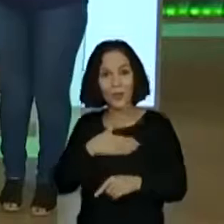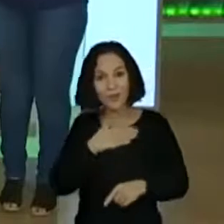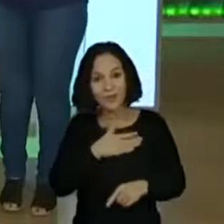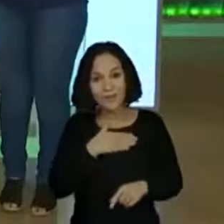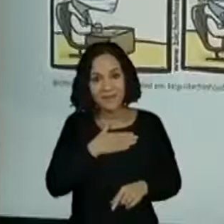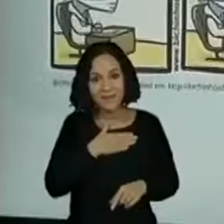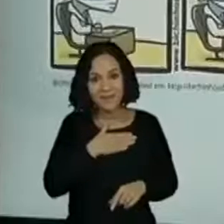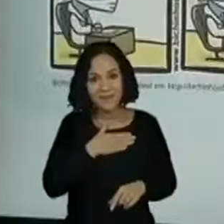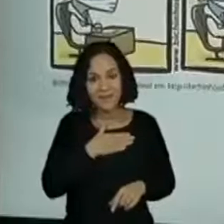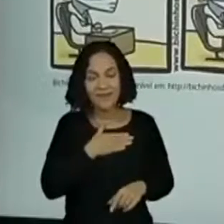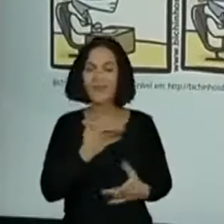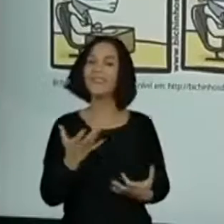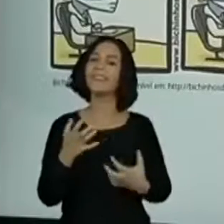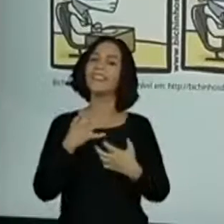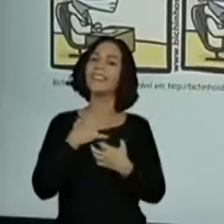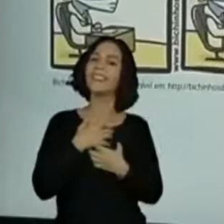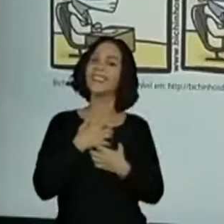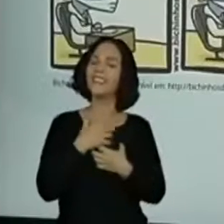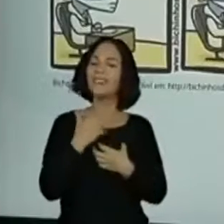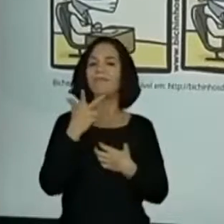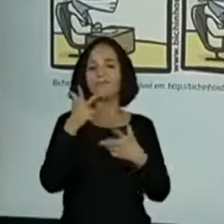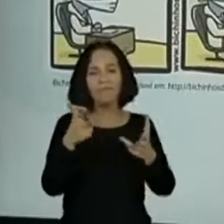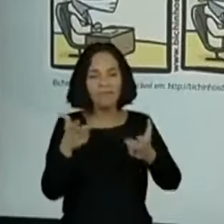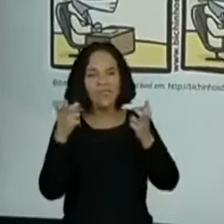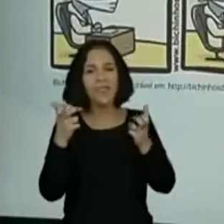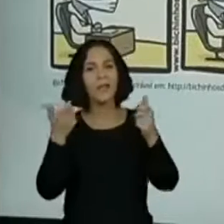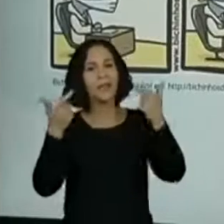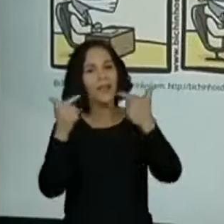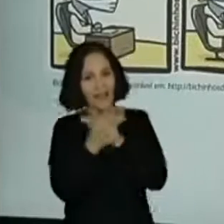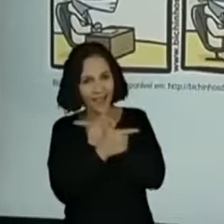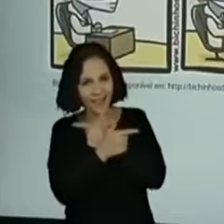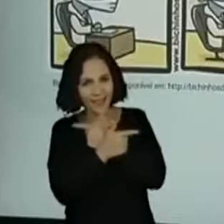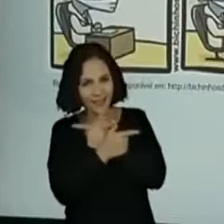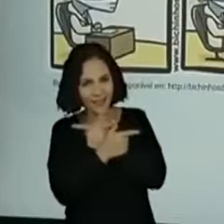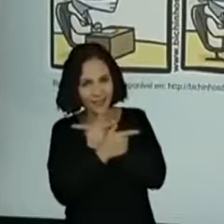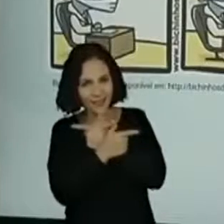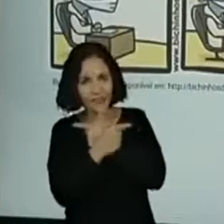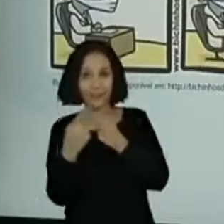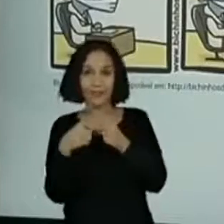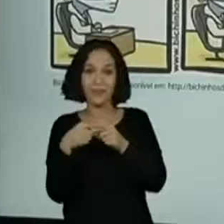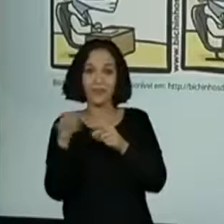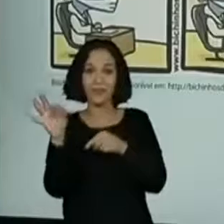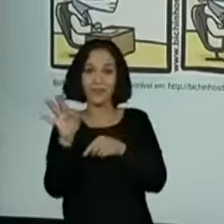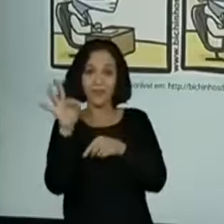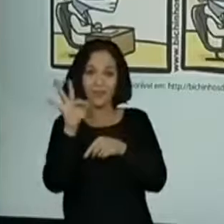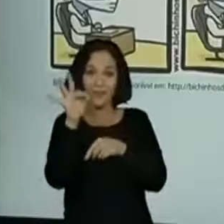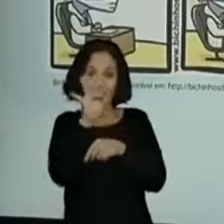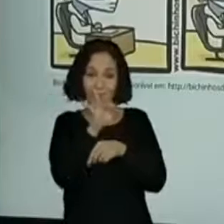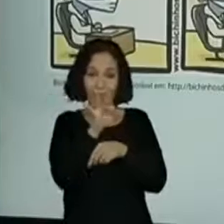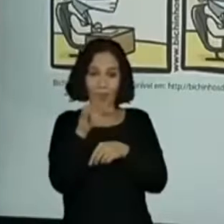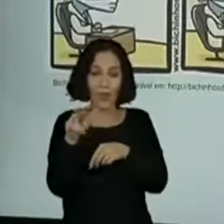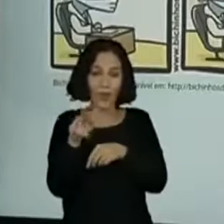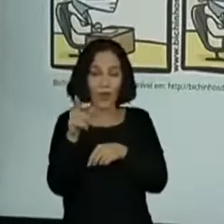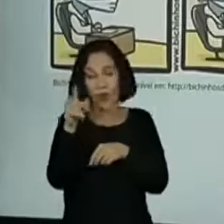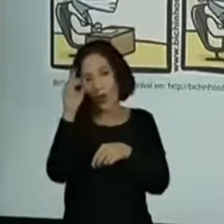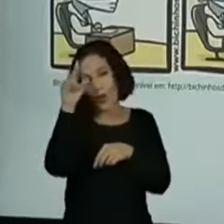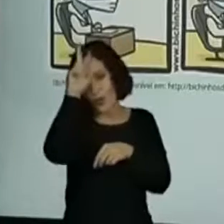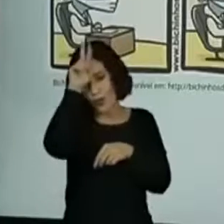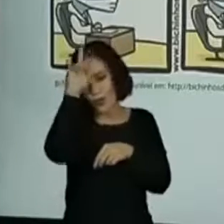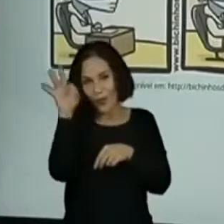professora. Gostaram? Sentiram o humor ali dela, né? Ela fez a formiga e lembrou do